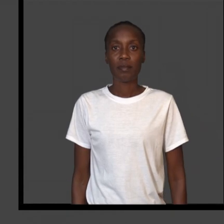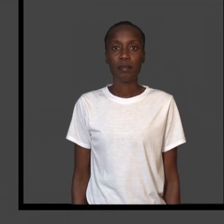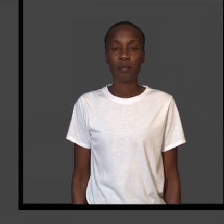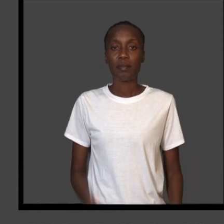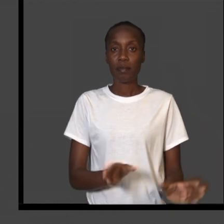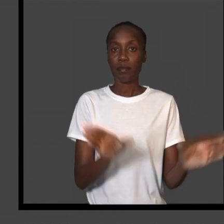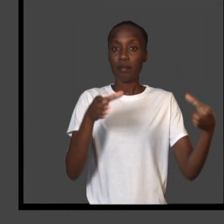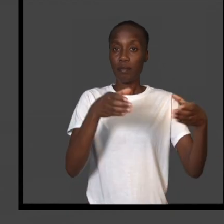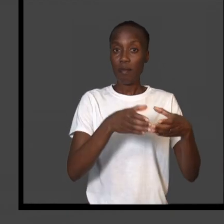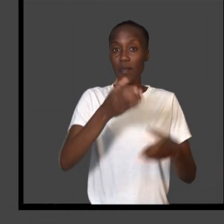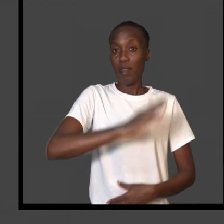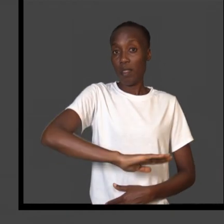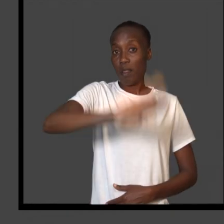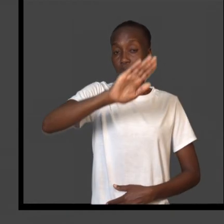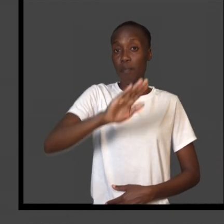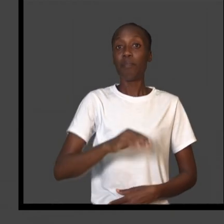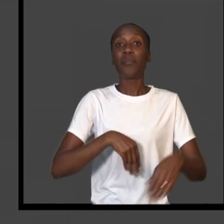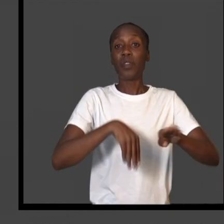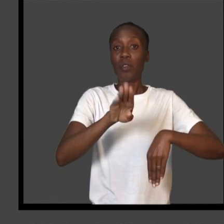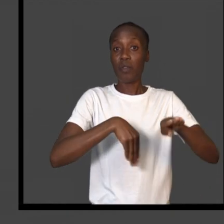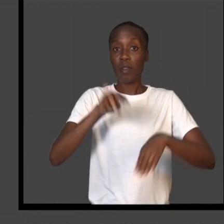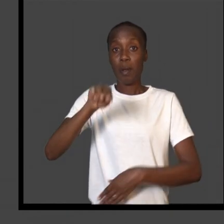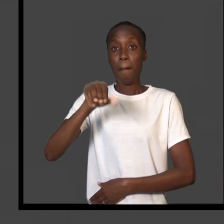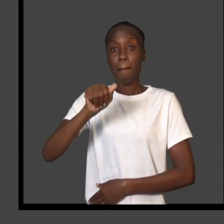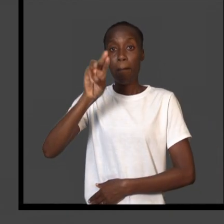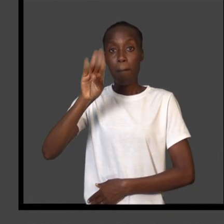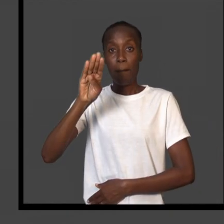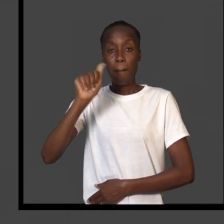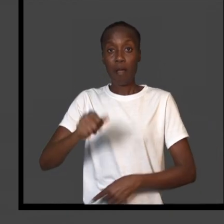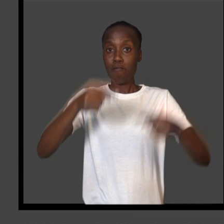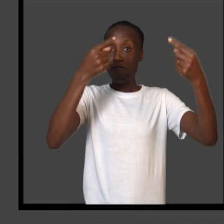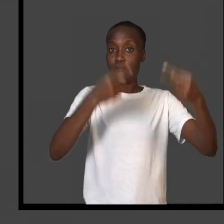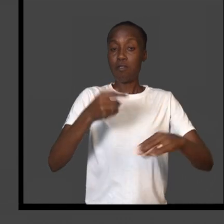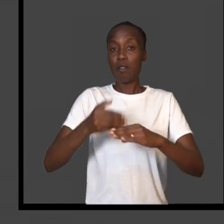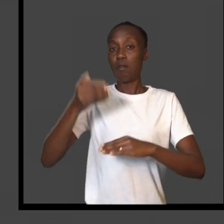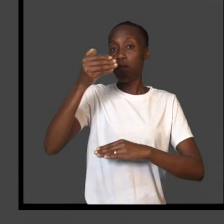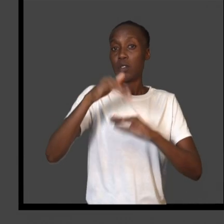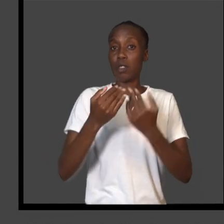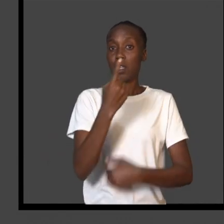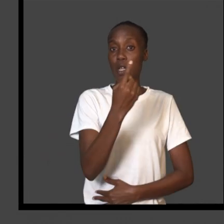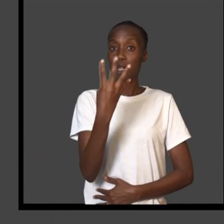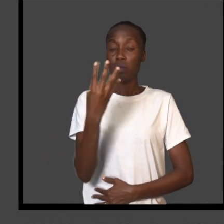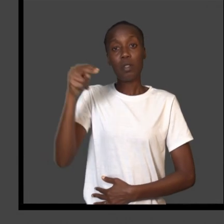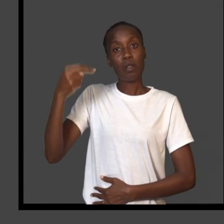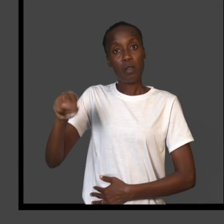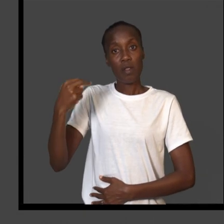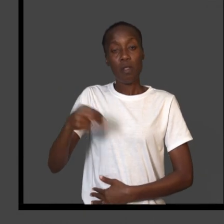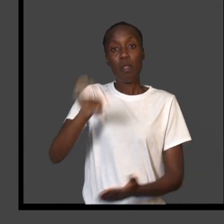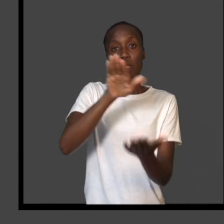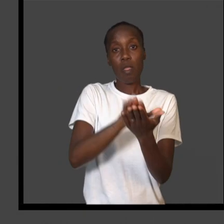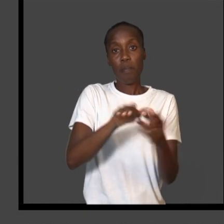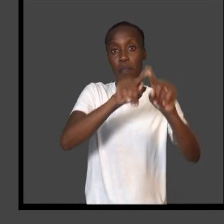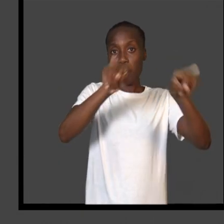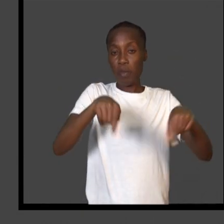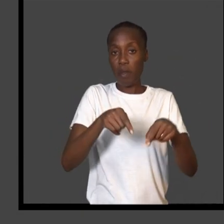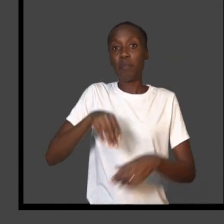A Seleção Nacional de Futebol, os Mambas, que defrontam no próximo dia 14 de novembro no Estádio Nacional